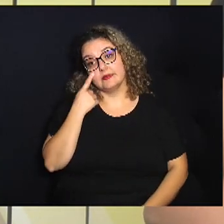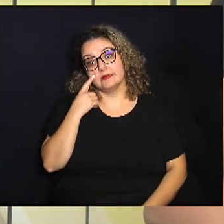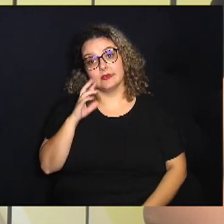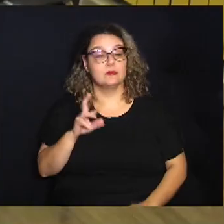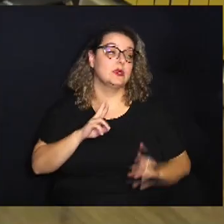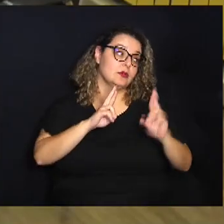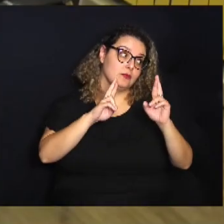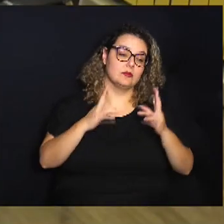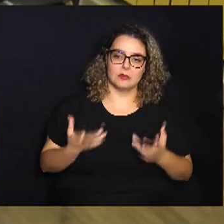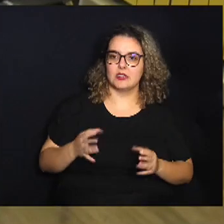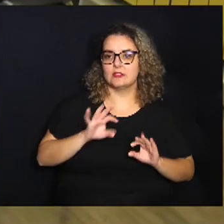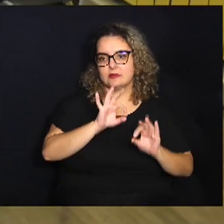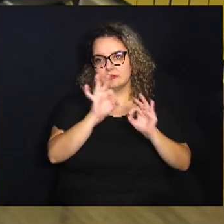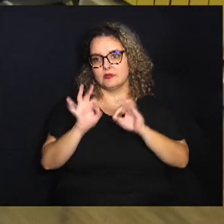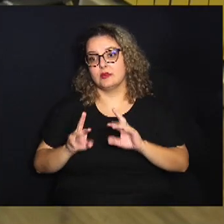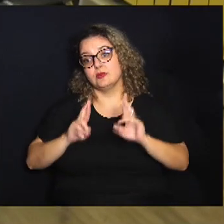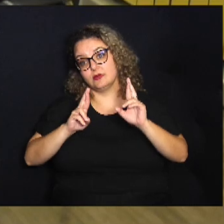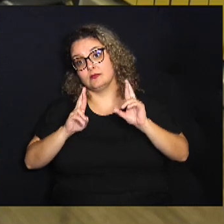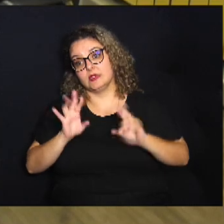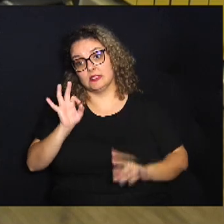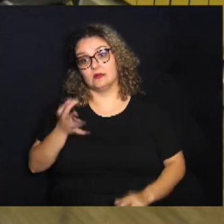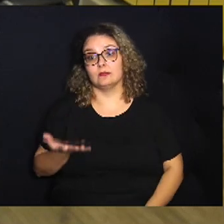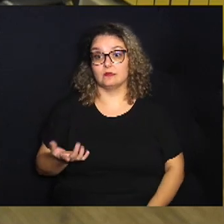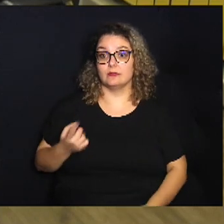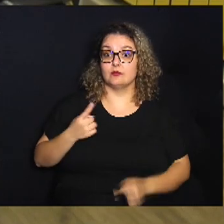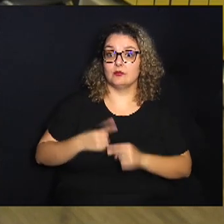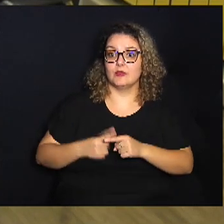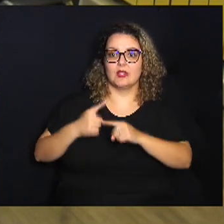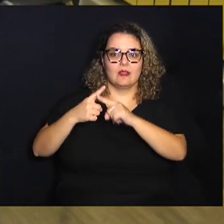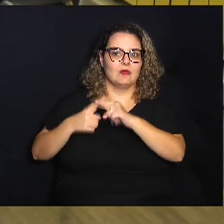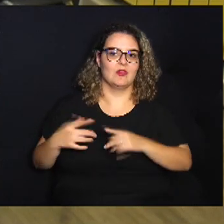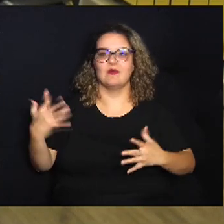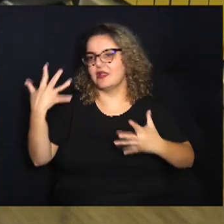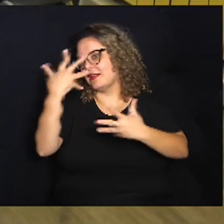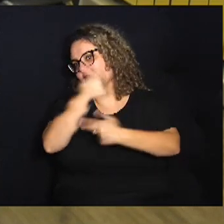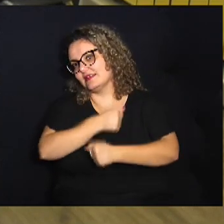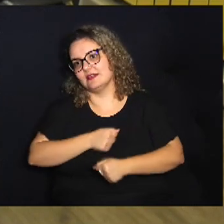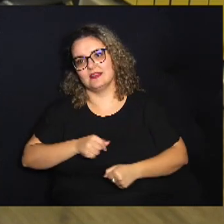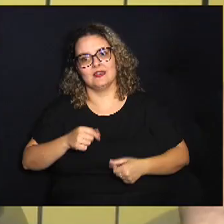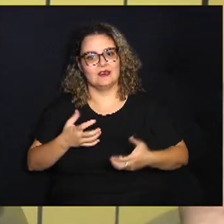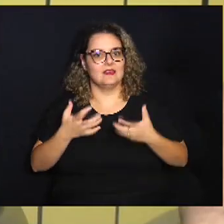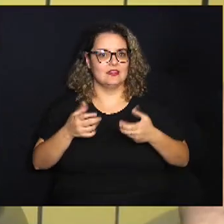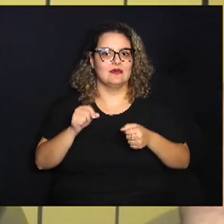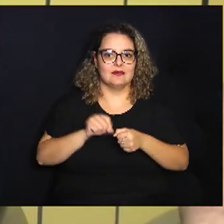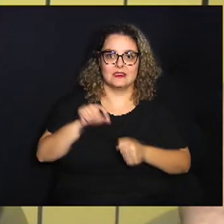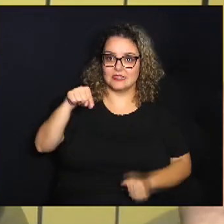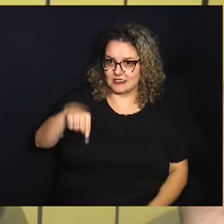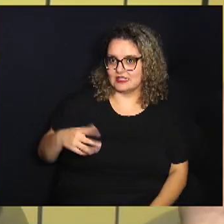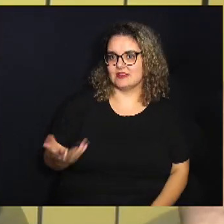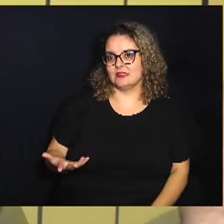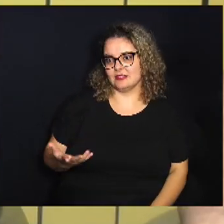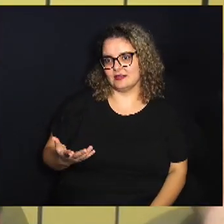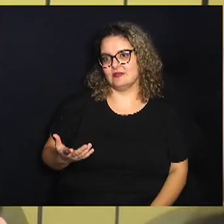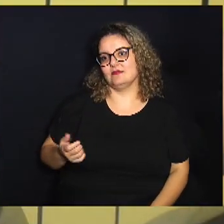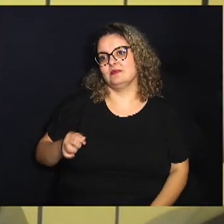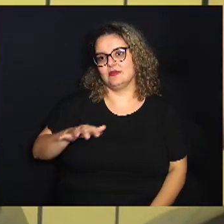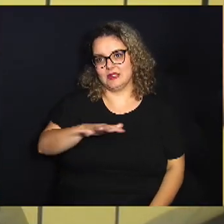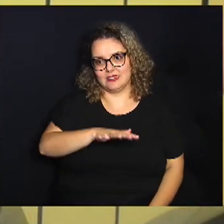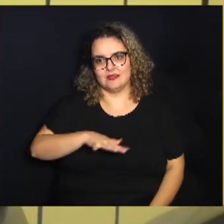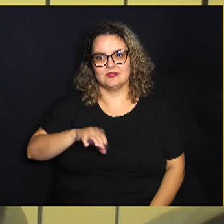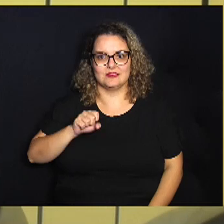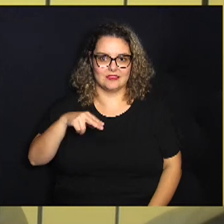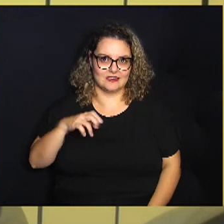né? Eles estão monitorando, tomara que dê certo, porque assim, a prova é linda, né? Eles fizeram questão de fazer ali justamente pelo cenário da prova. Os